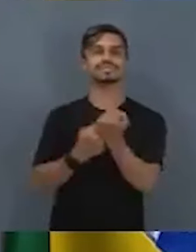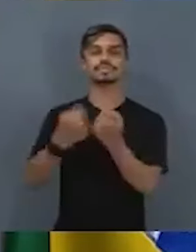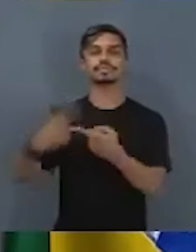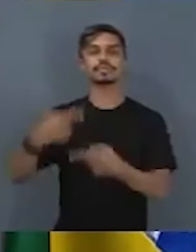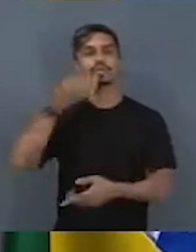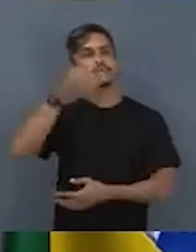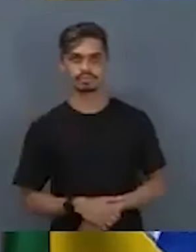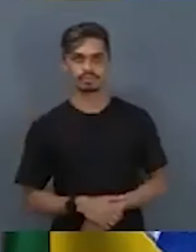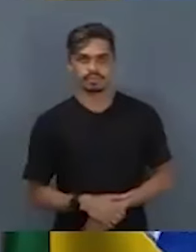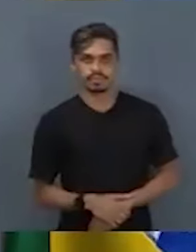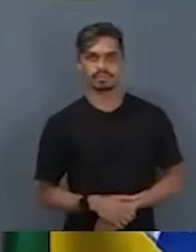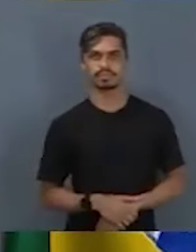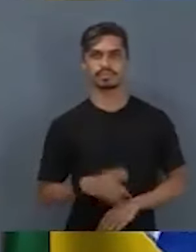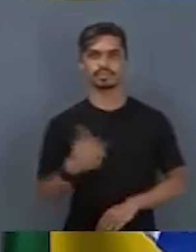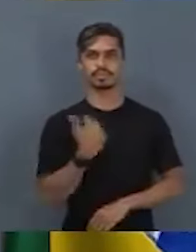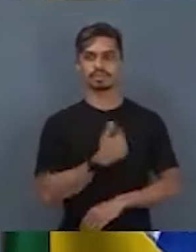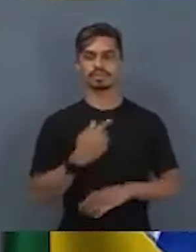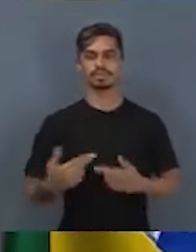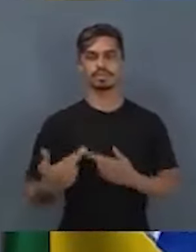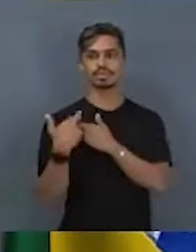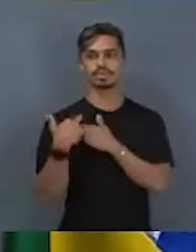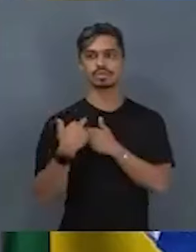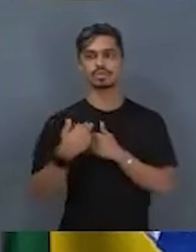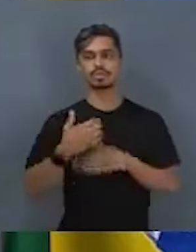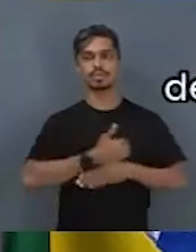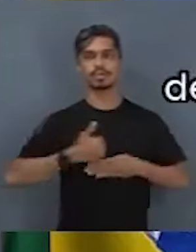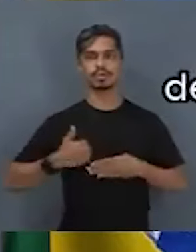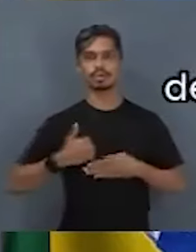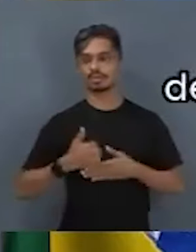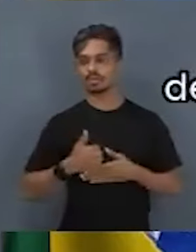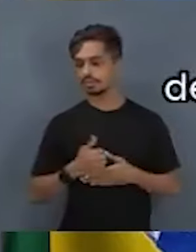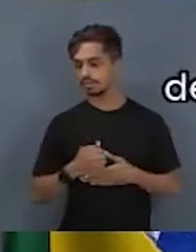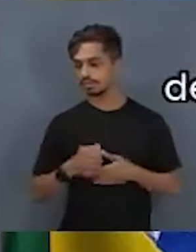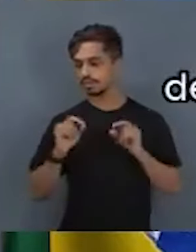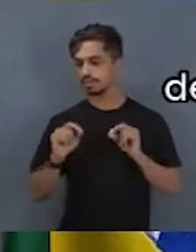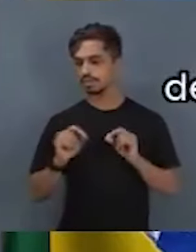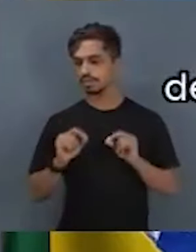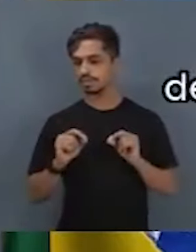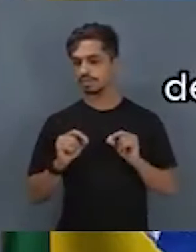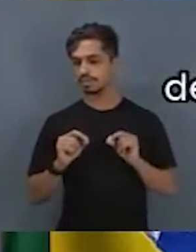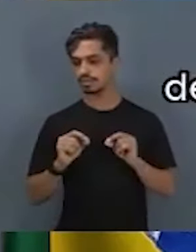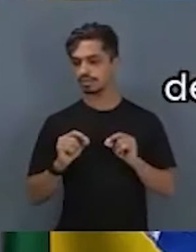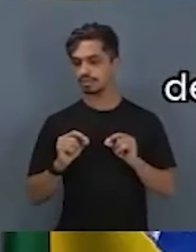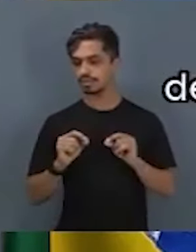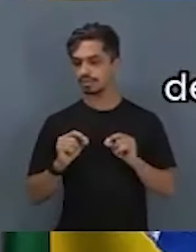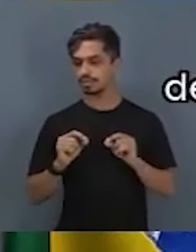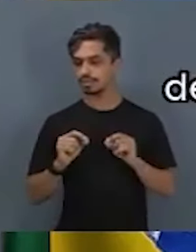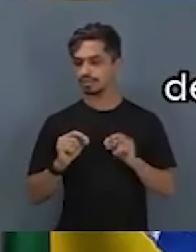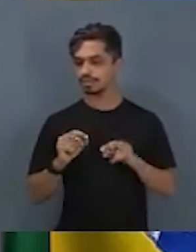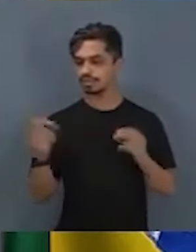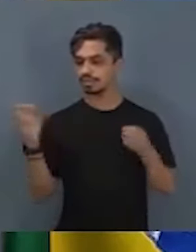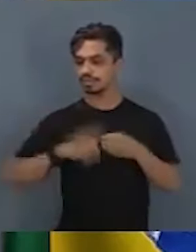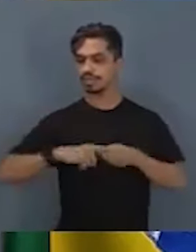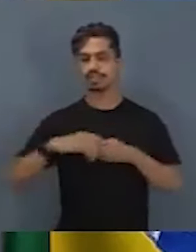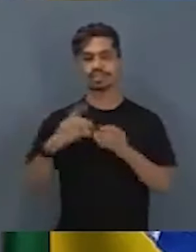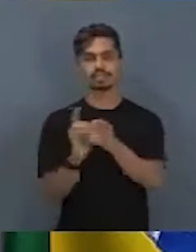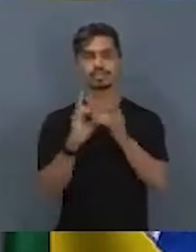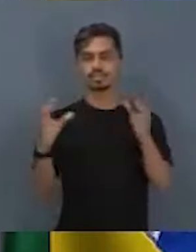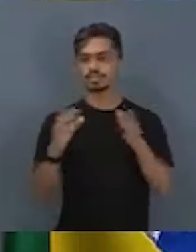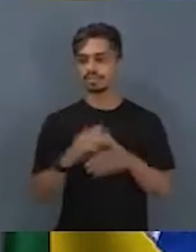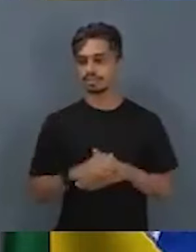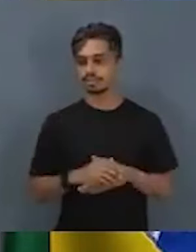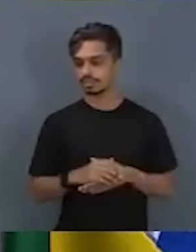diferente do sistema, mas nós temos o dever moral de restabelecermos a democracia de verdade, não a